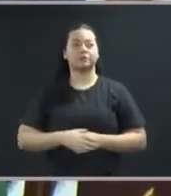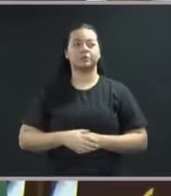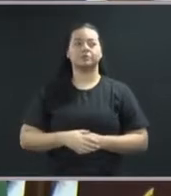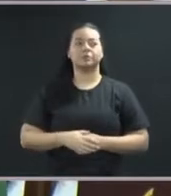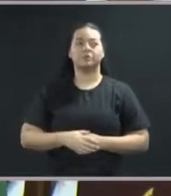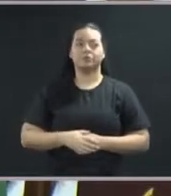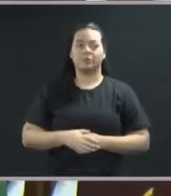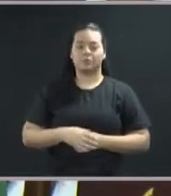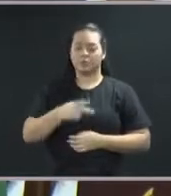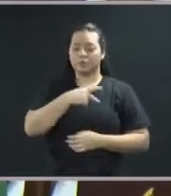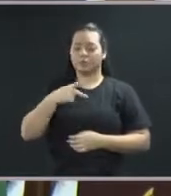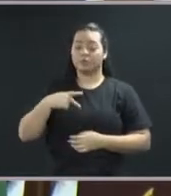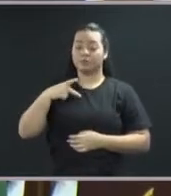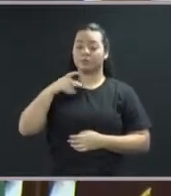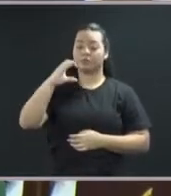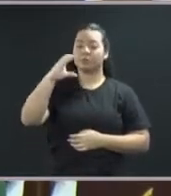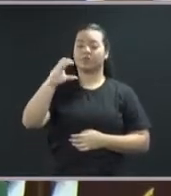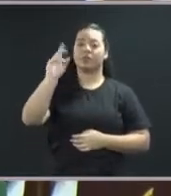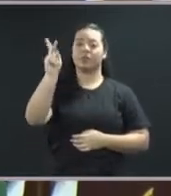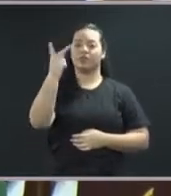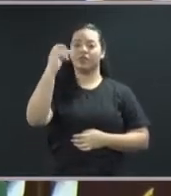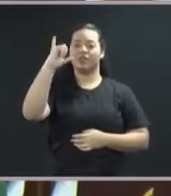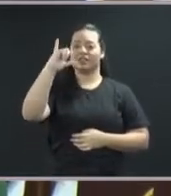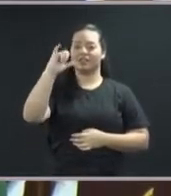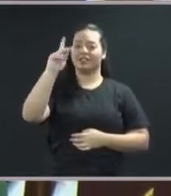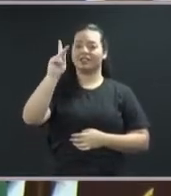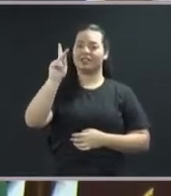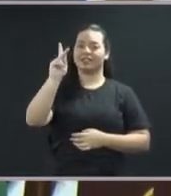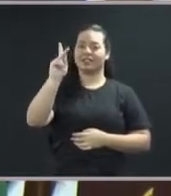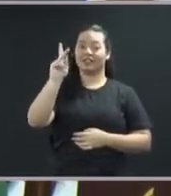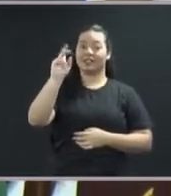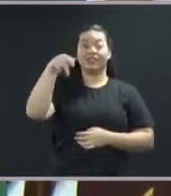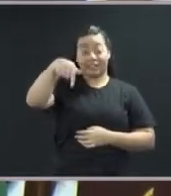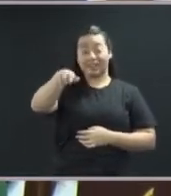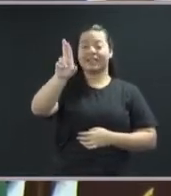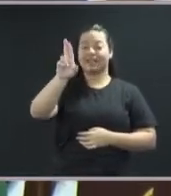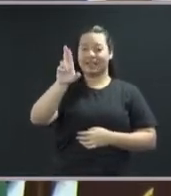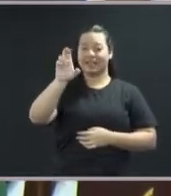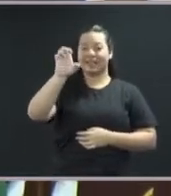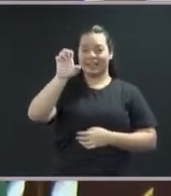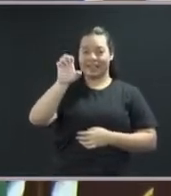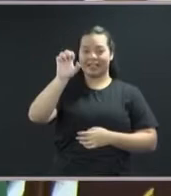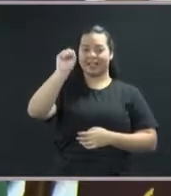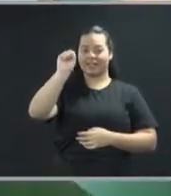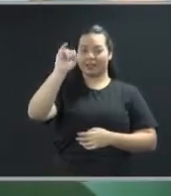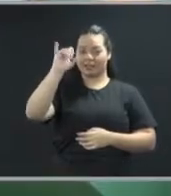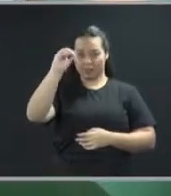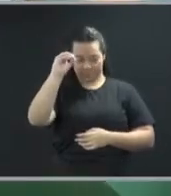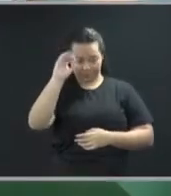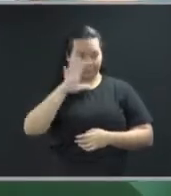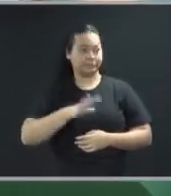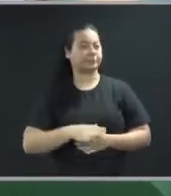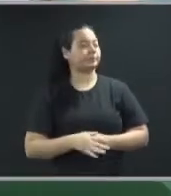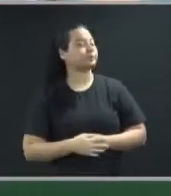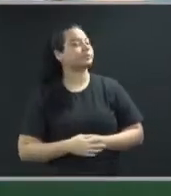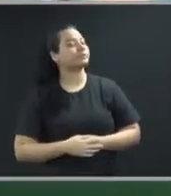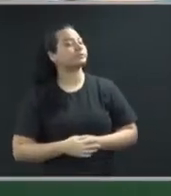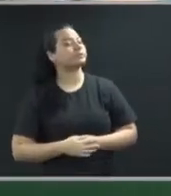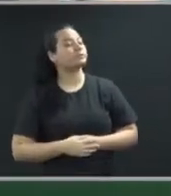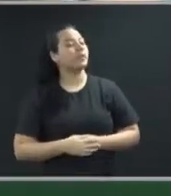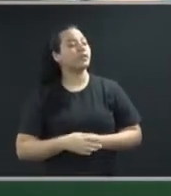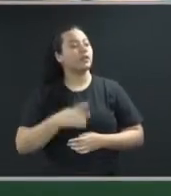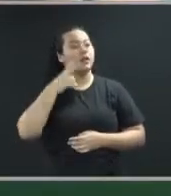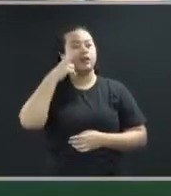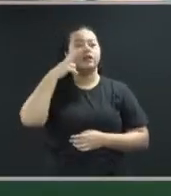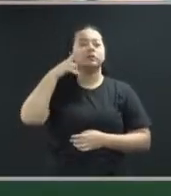em Montemor. E ele contou um testemunho de expulsar demônio. Um dia eu estou chegando em casa, irmão, e houve uma situação lá, vieram um